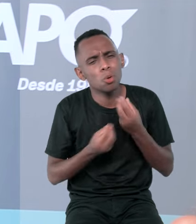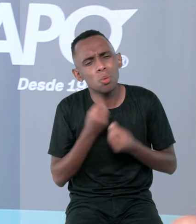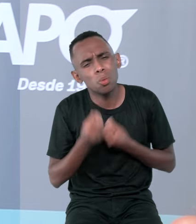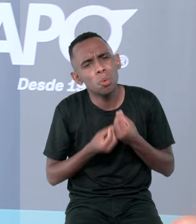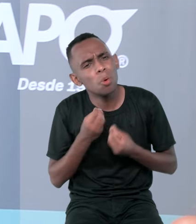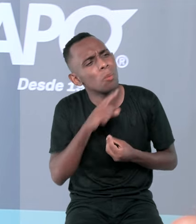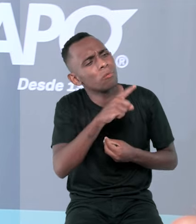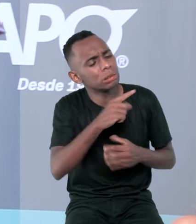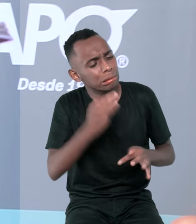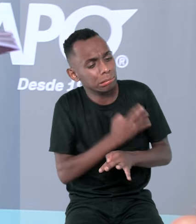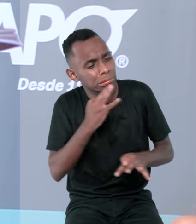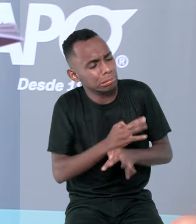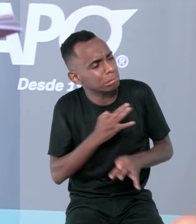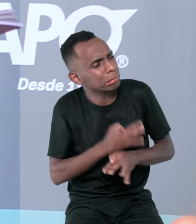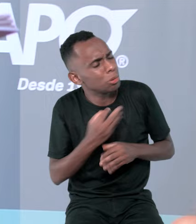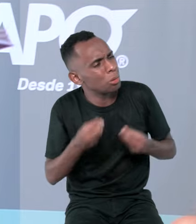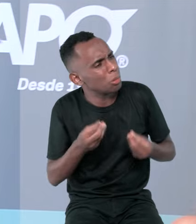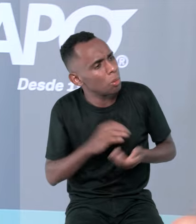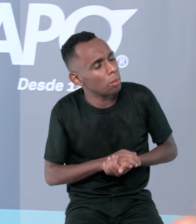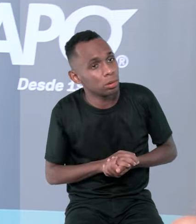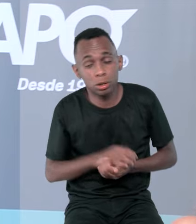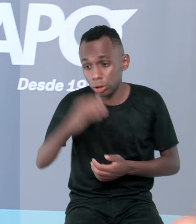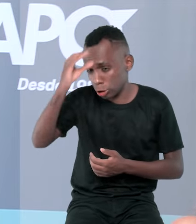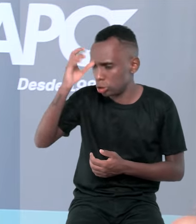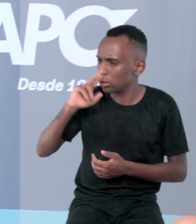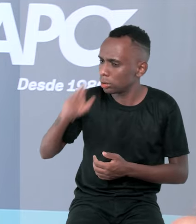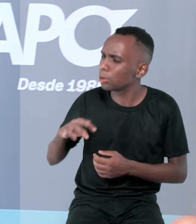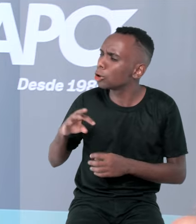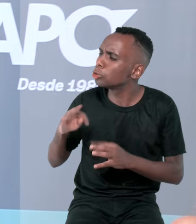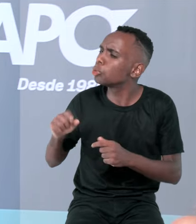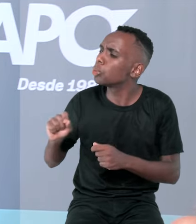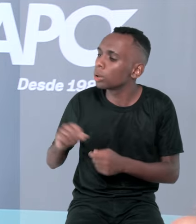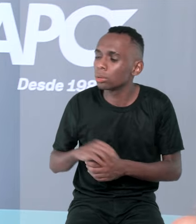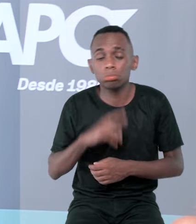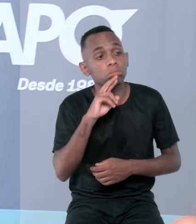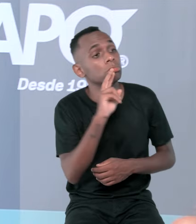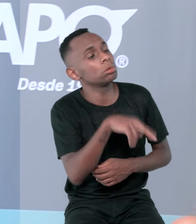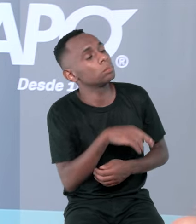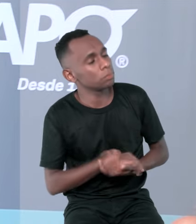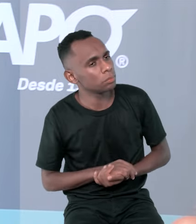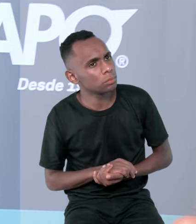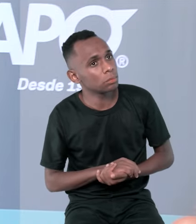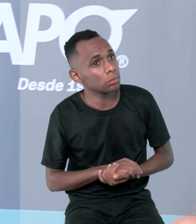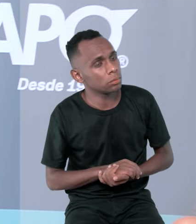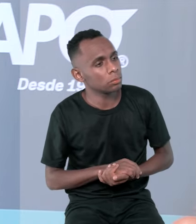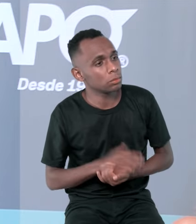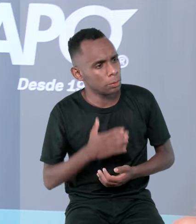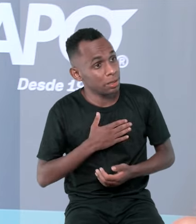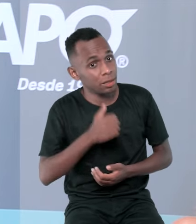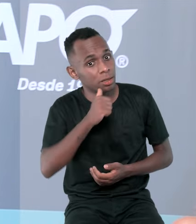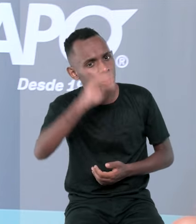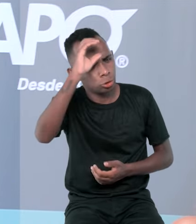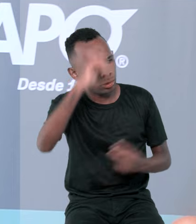Como que você suportava tudo isso? Aí a tia fala, tudo o quê? Aí é a resposta dela. Minha tia